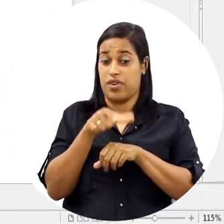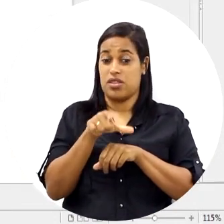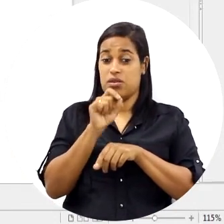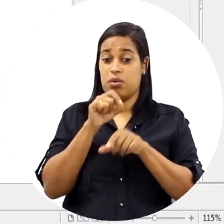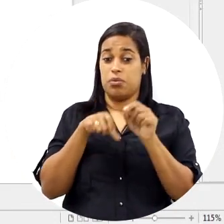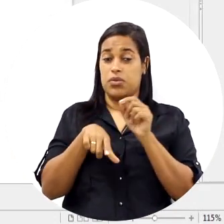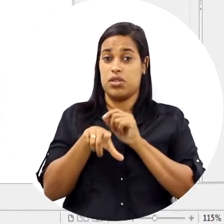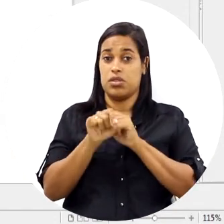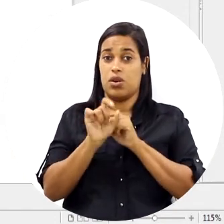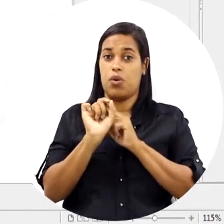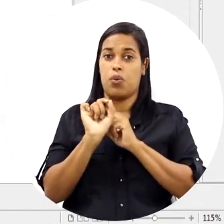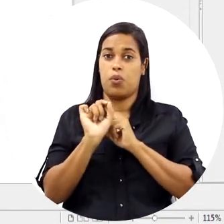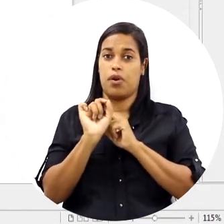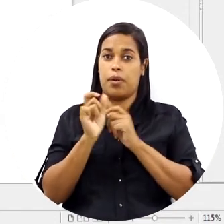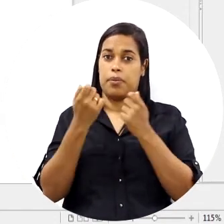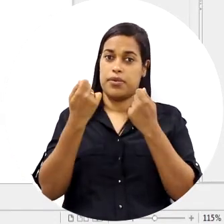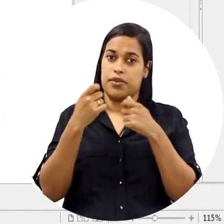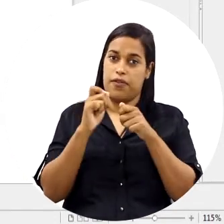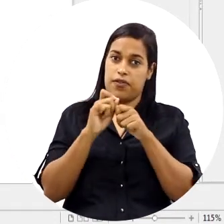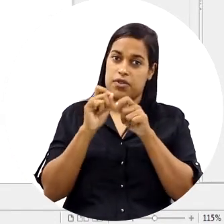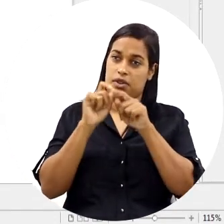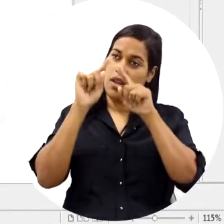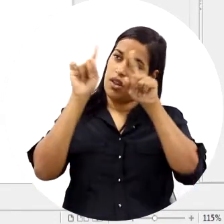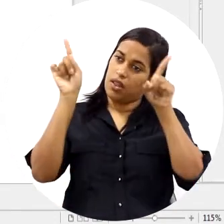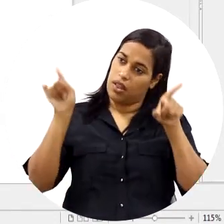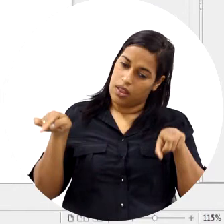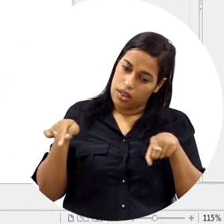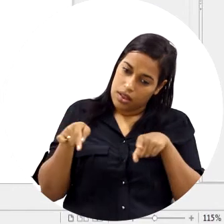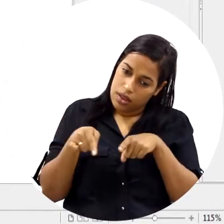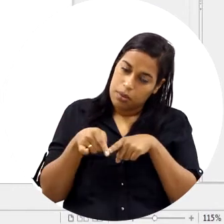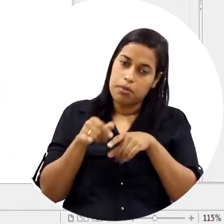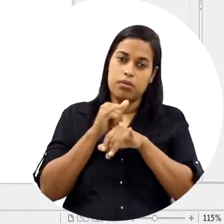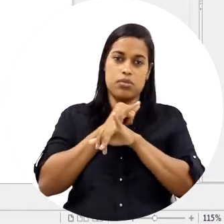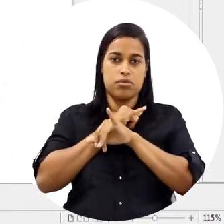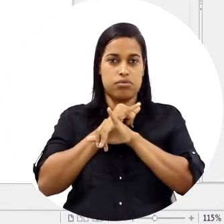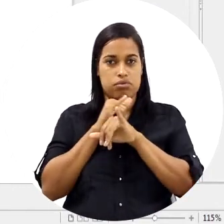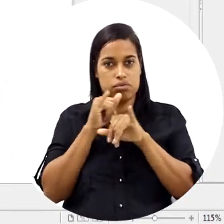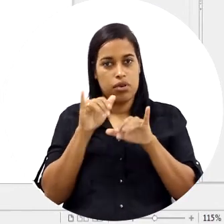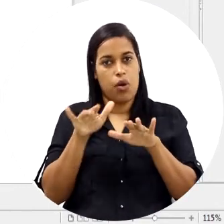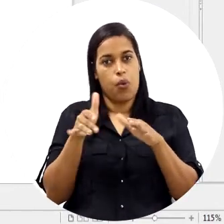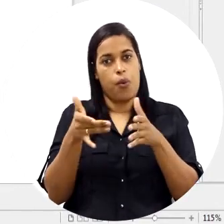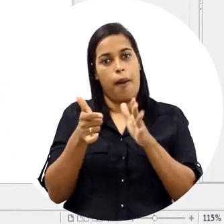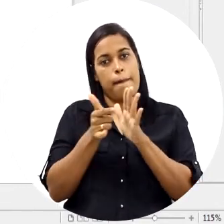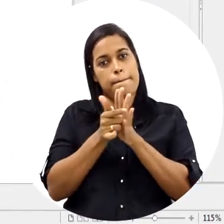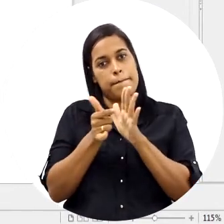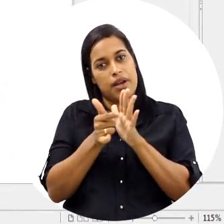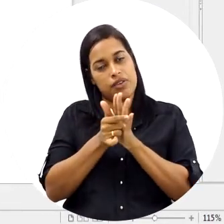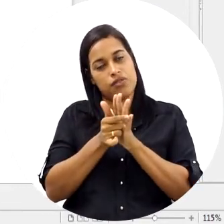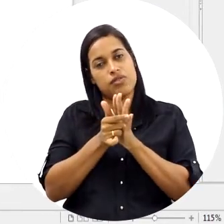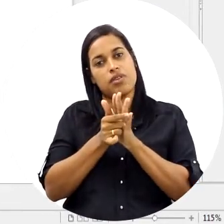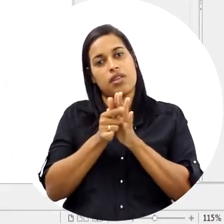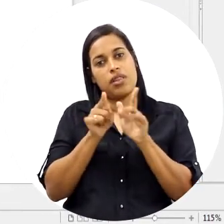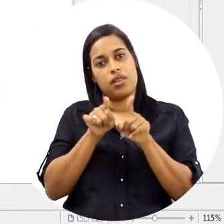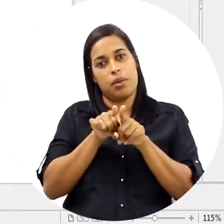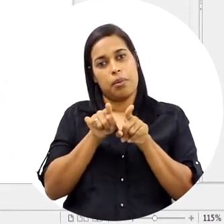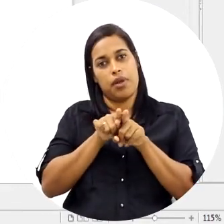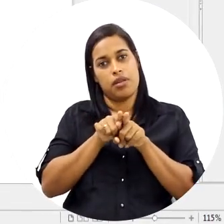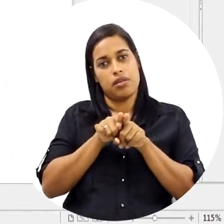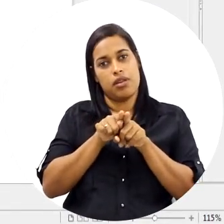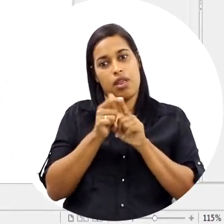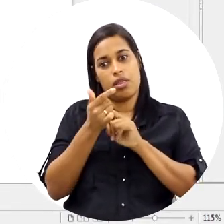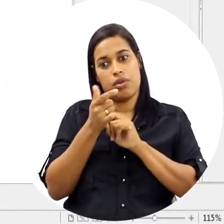você teria que fazer, sei lá, uma tabela que indicasse qual item, qual a página, e isso não é